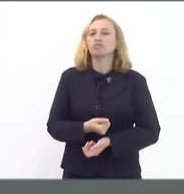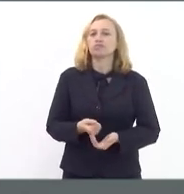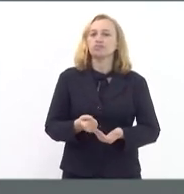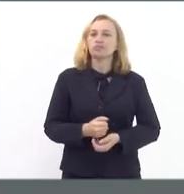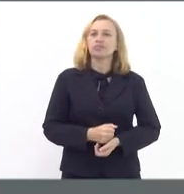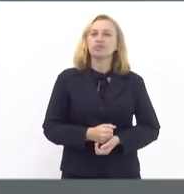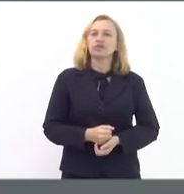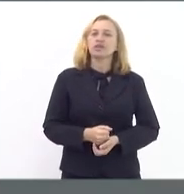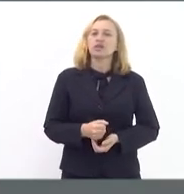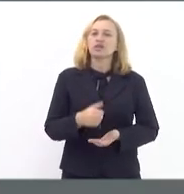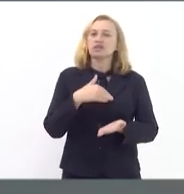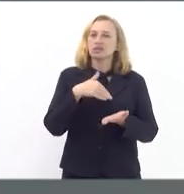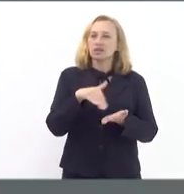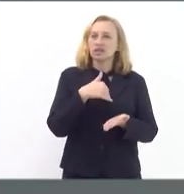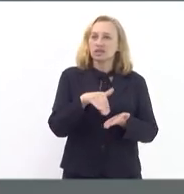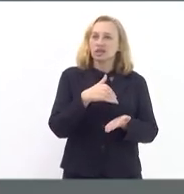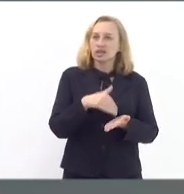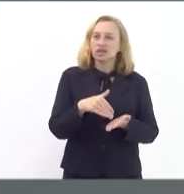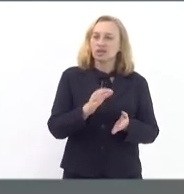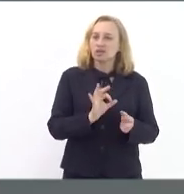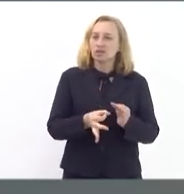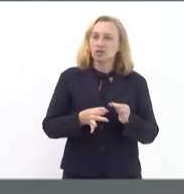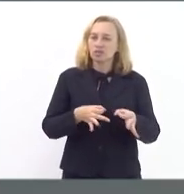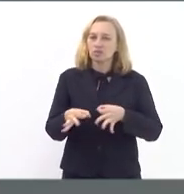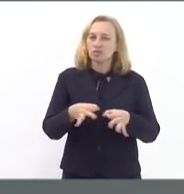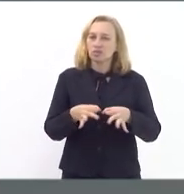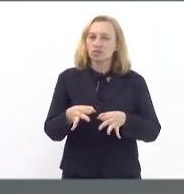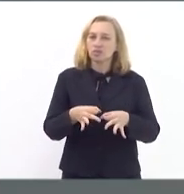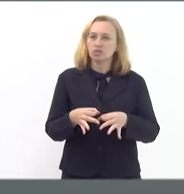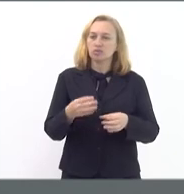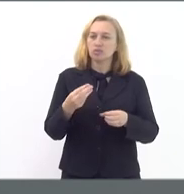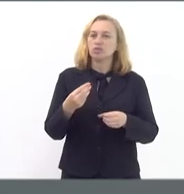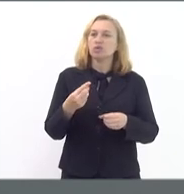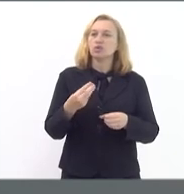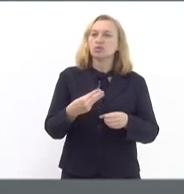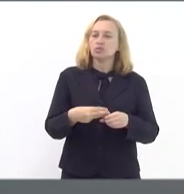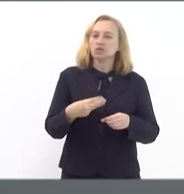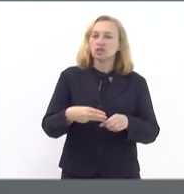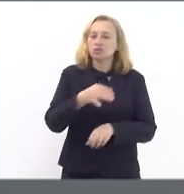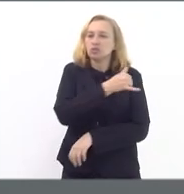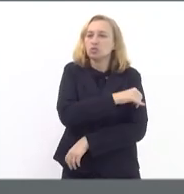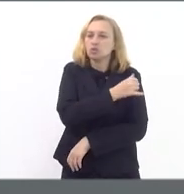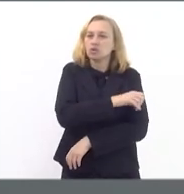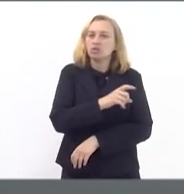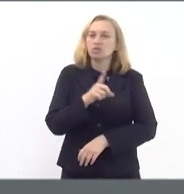a secretaria de ordem Pública do Município do Rio foi nesse dia da Central do Brasil